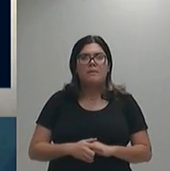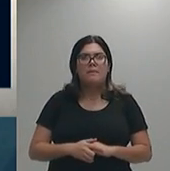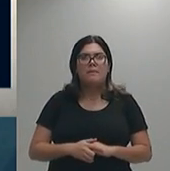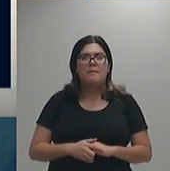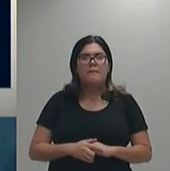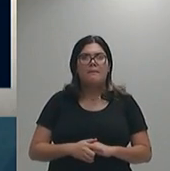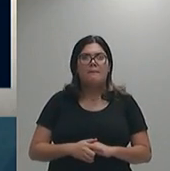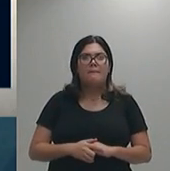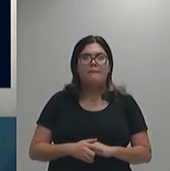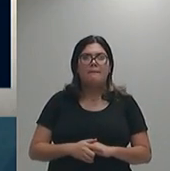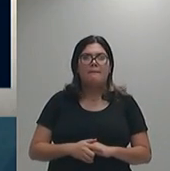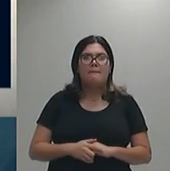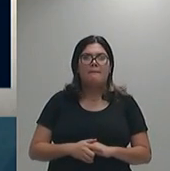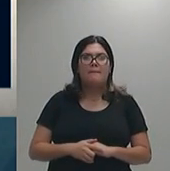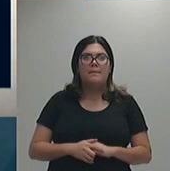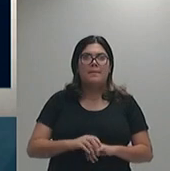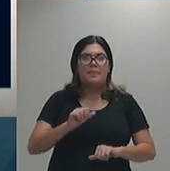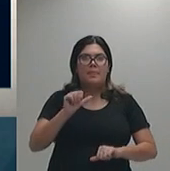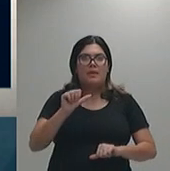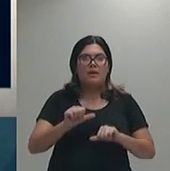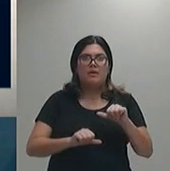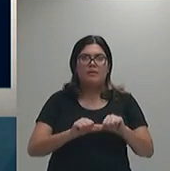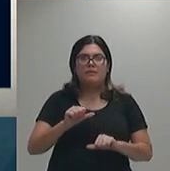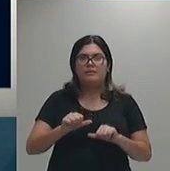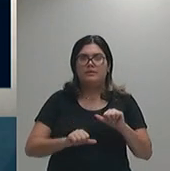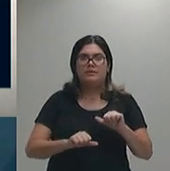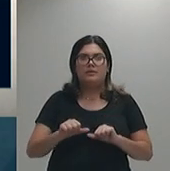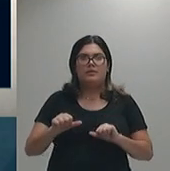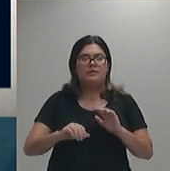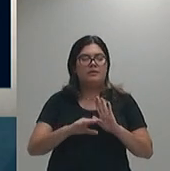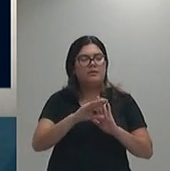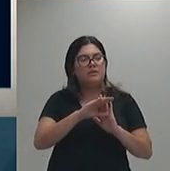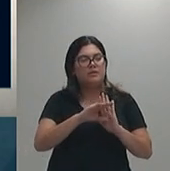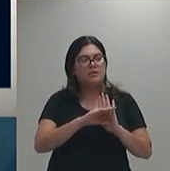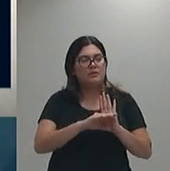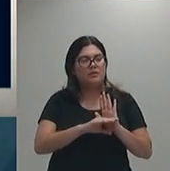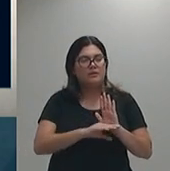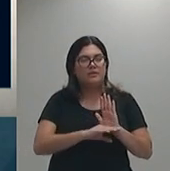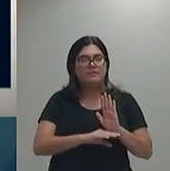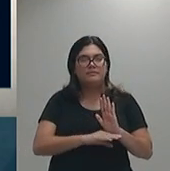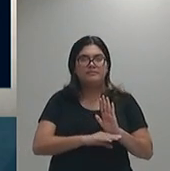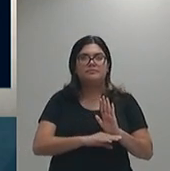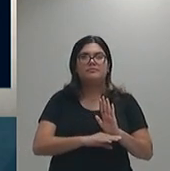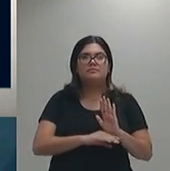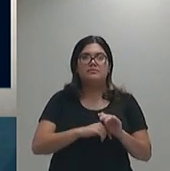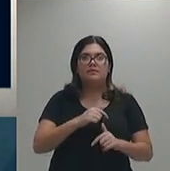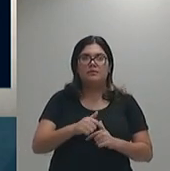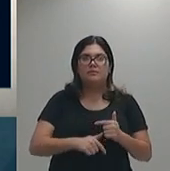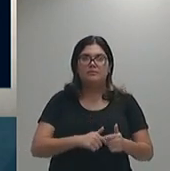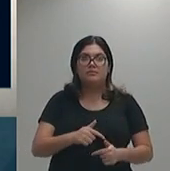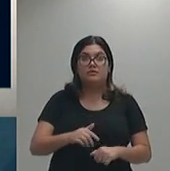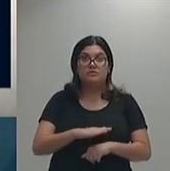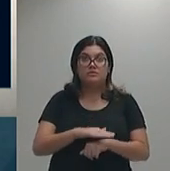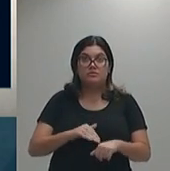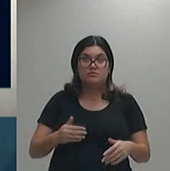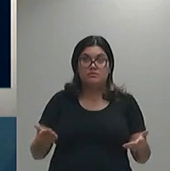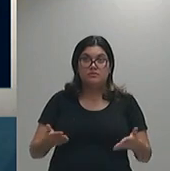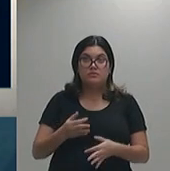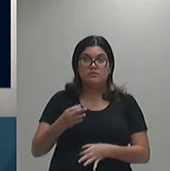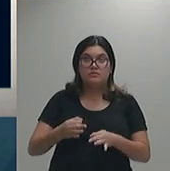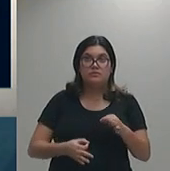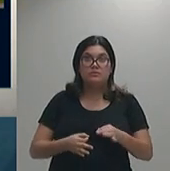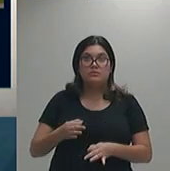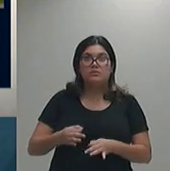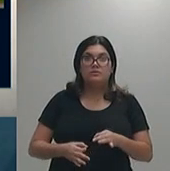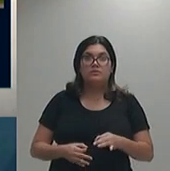Como alterar um pouquinho aqui a a ordem dos trabalhos estão chama julgamento me desse beleza são dois